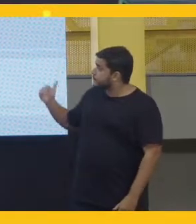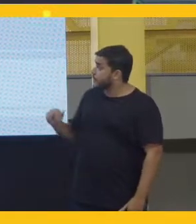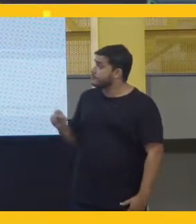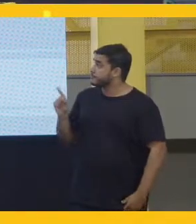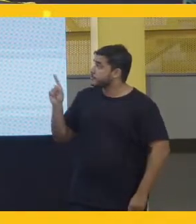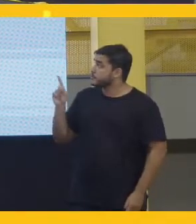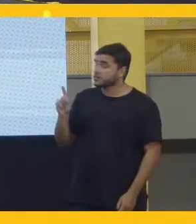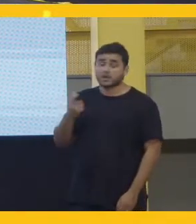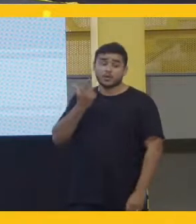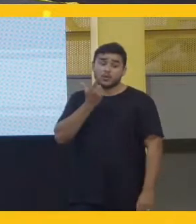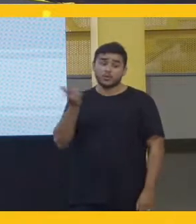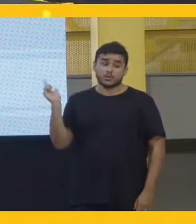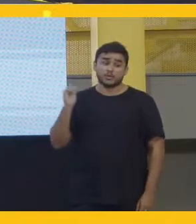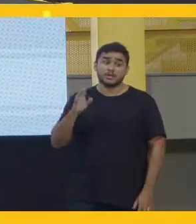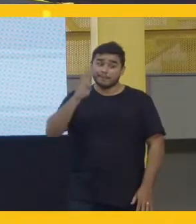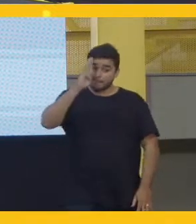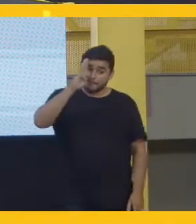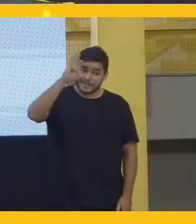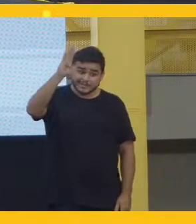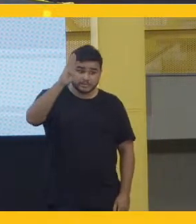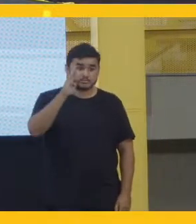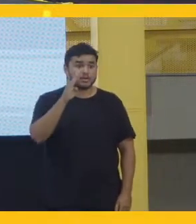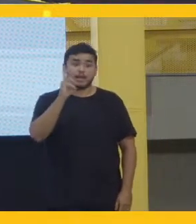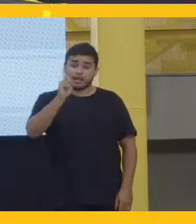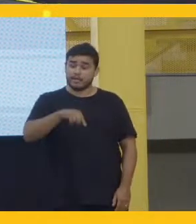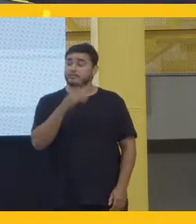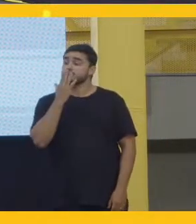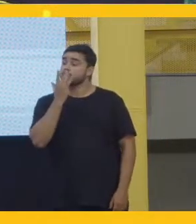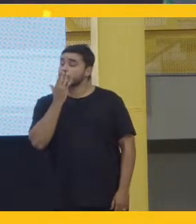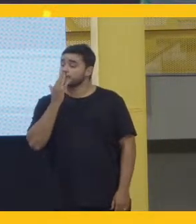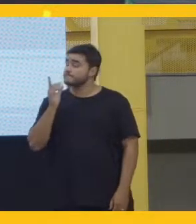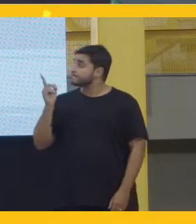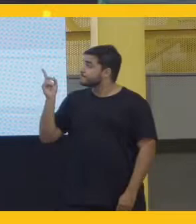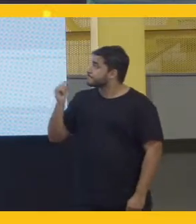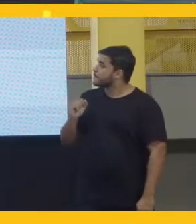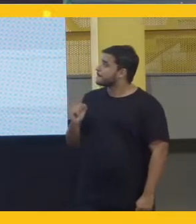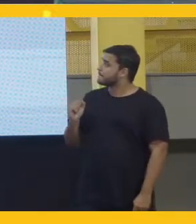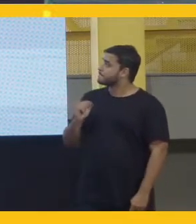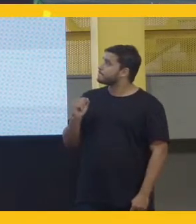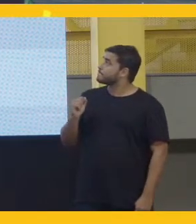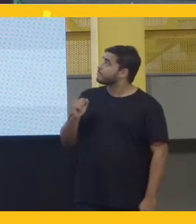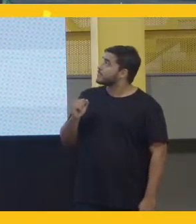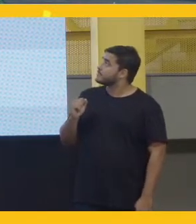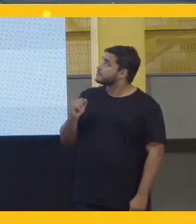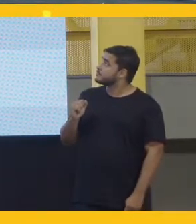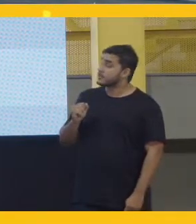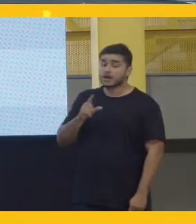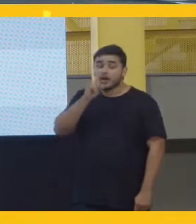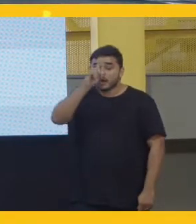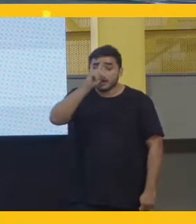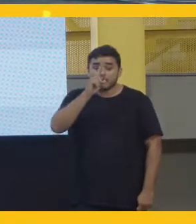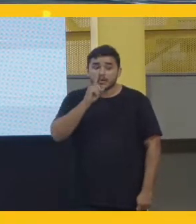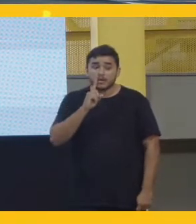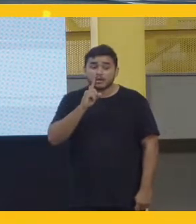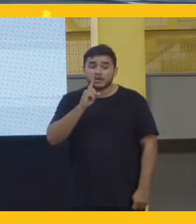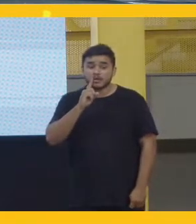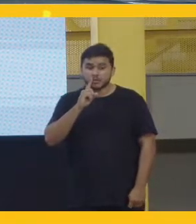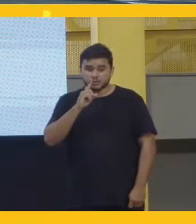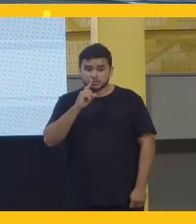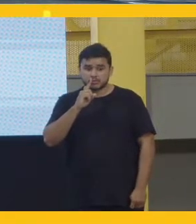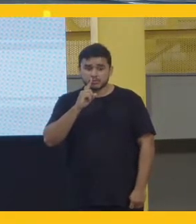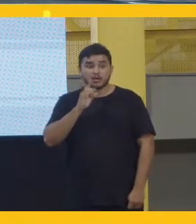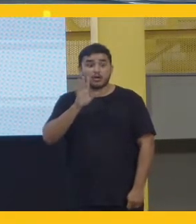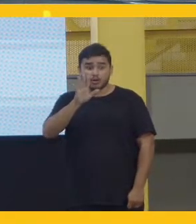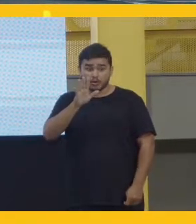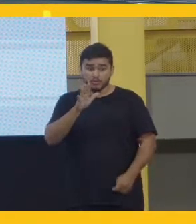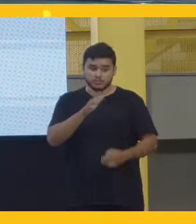secundárias. É a tal da mistura, né? Olha que legal. Quando a luz amarela chega ao